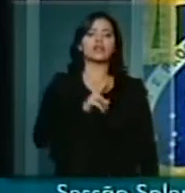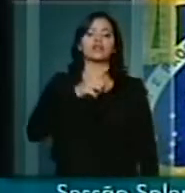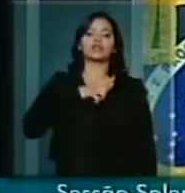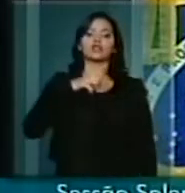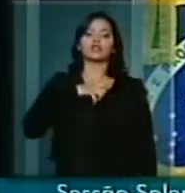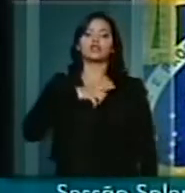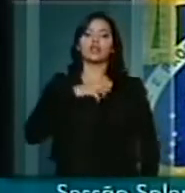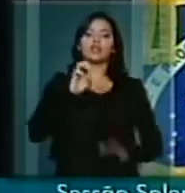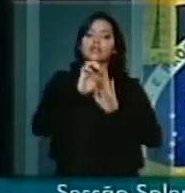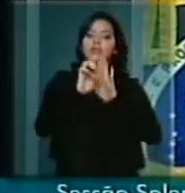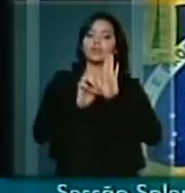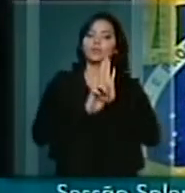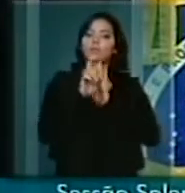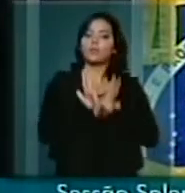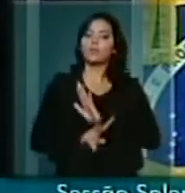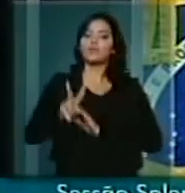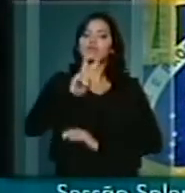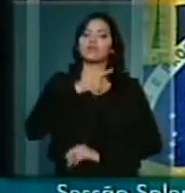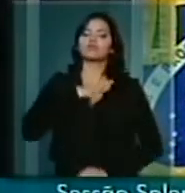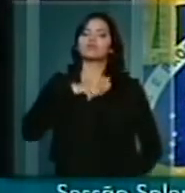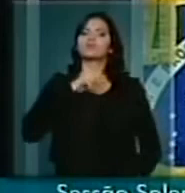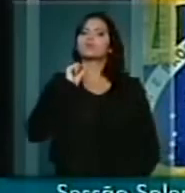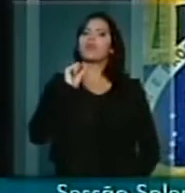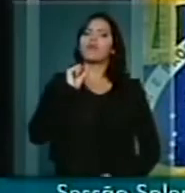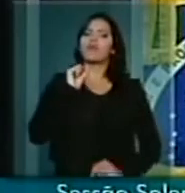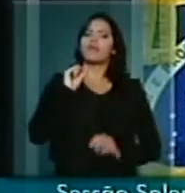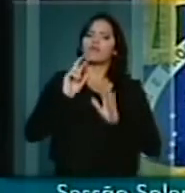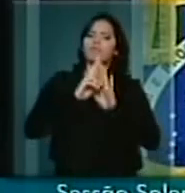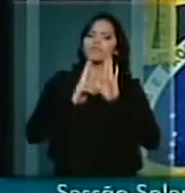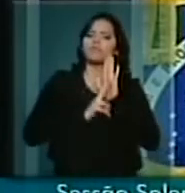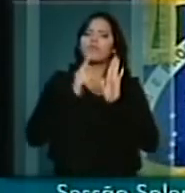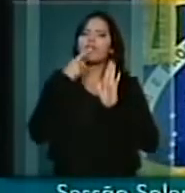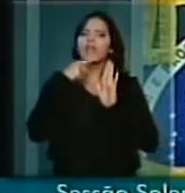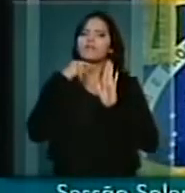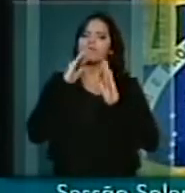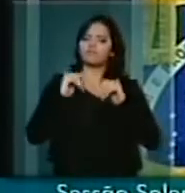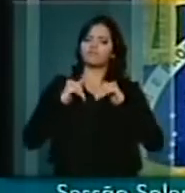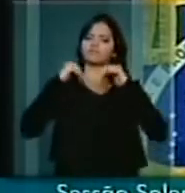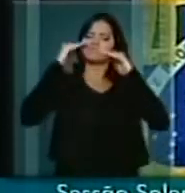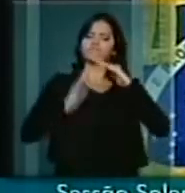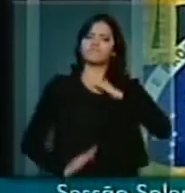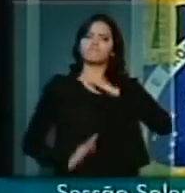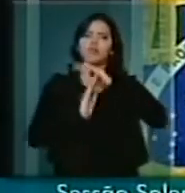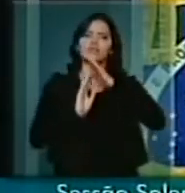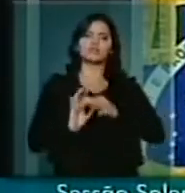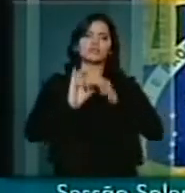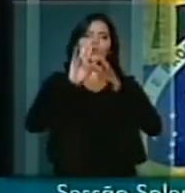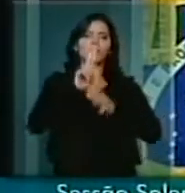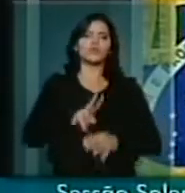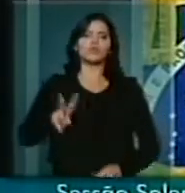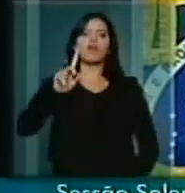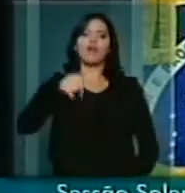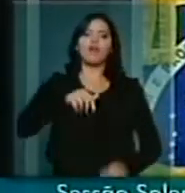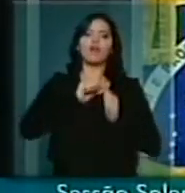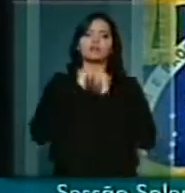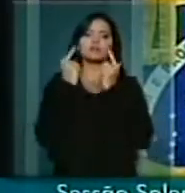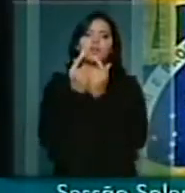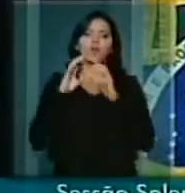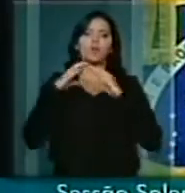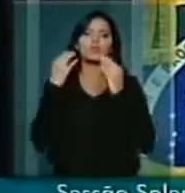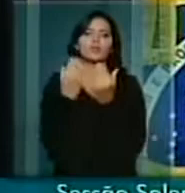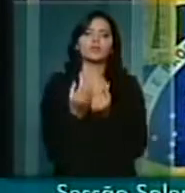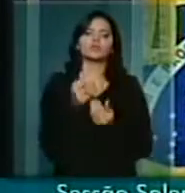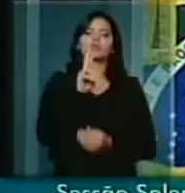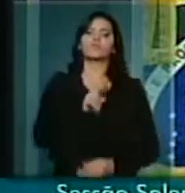Existia no Estatuto da Universidade um dispositivo que dizia que o órgão máximo de deliberação da universidade era a Assembleia da Comunidade